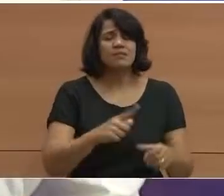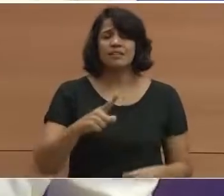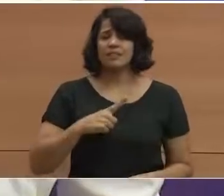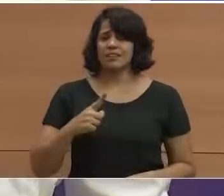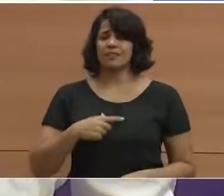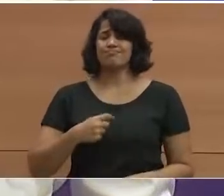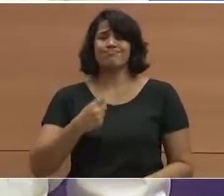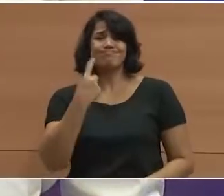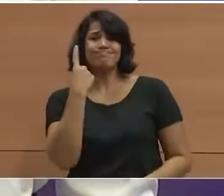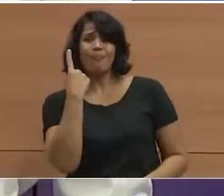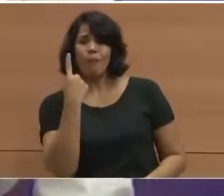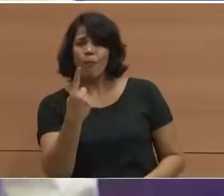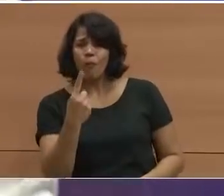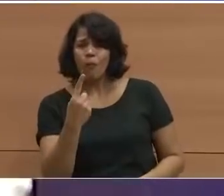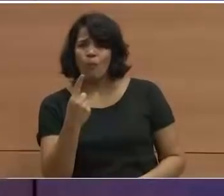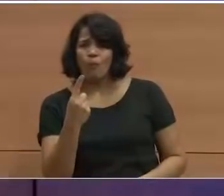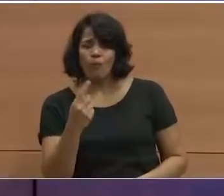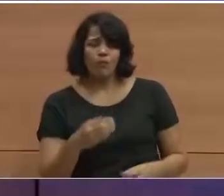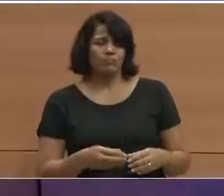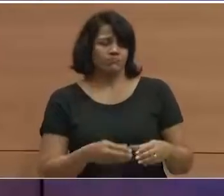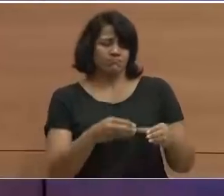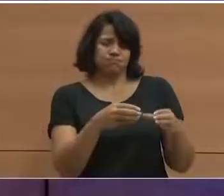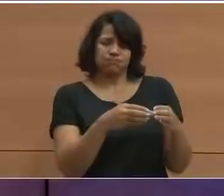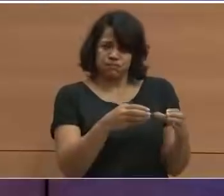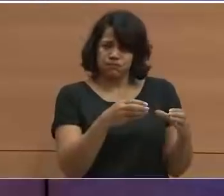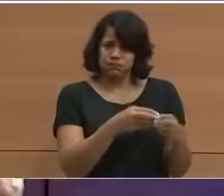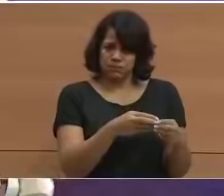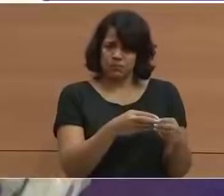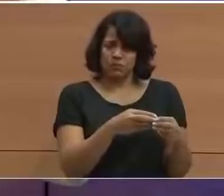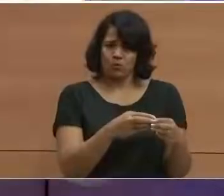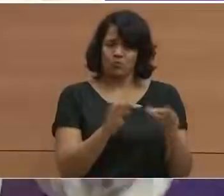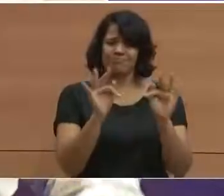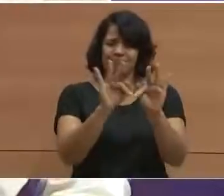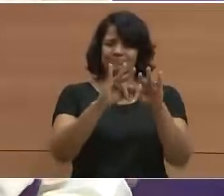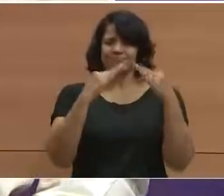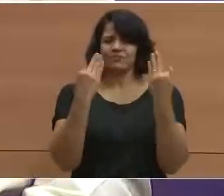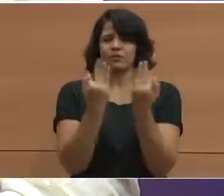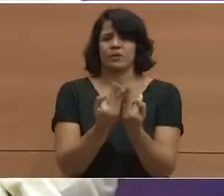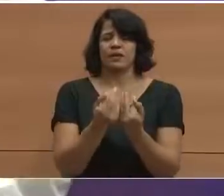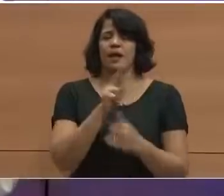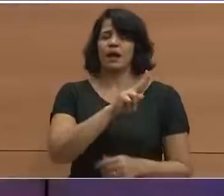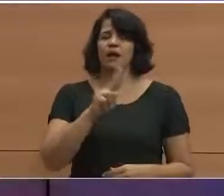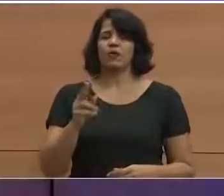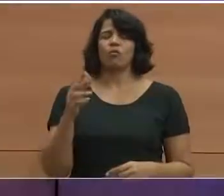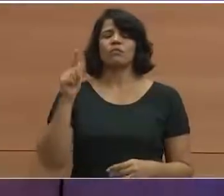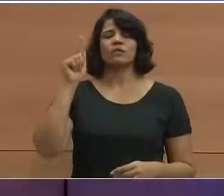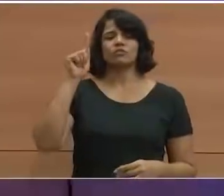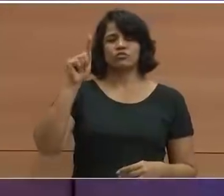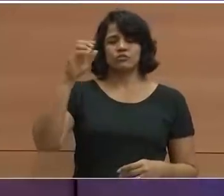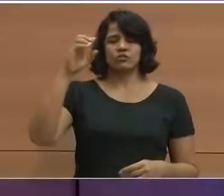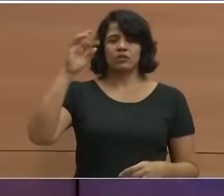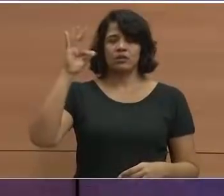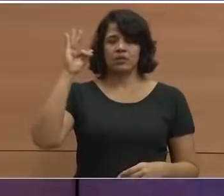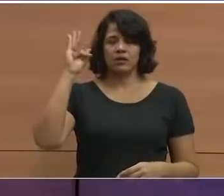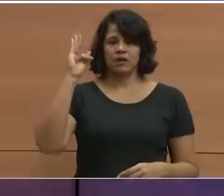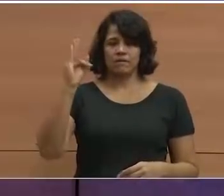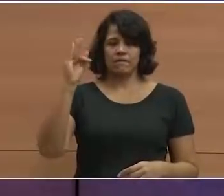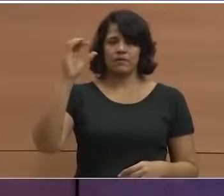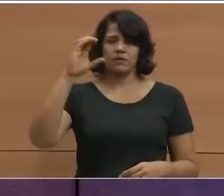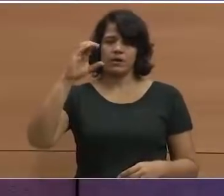familiar. Para que quando alguém caísse naquela cidade ou caísse naquele bairro, nós tenhamos a vida da